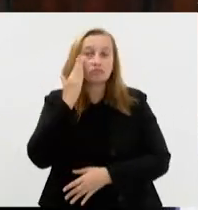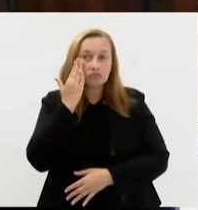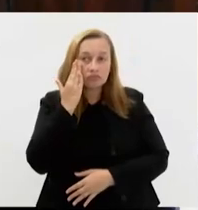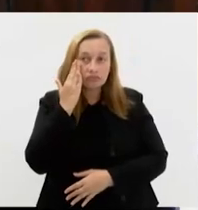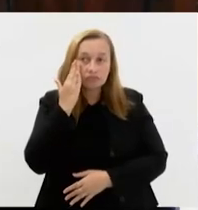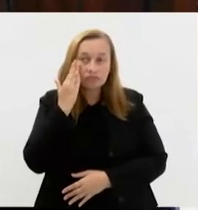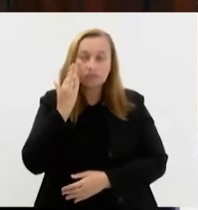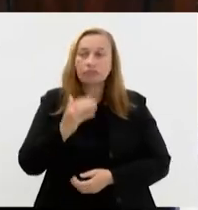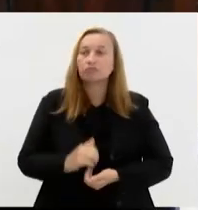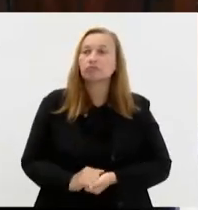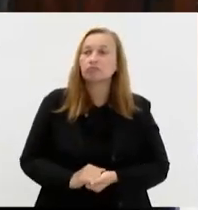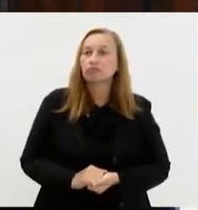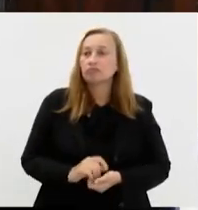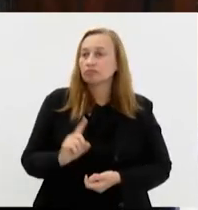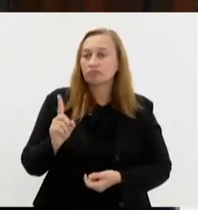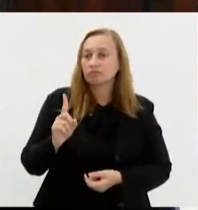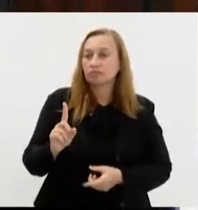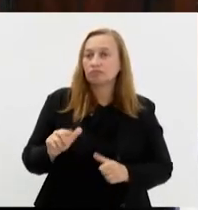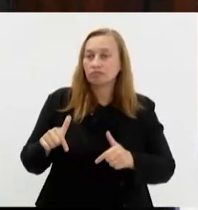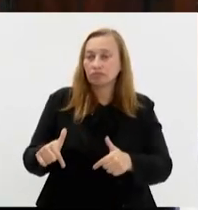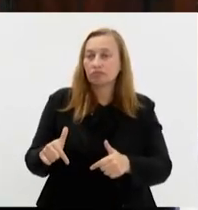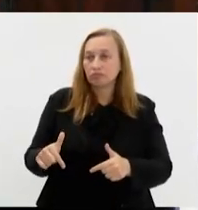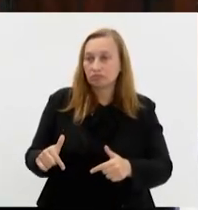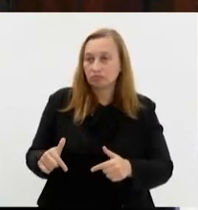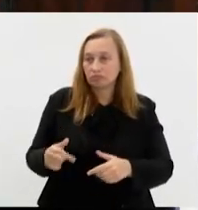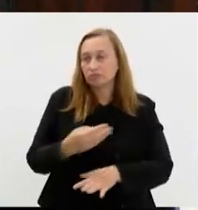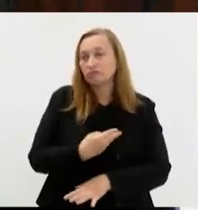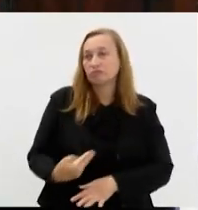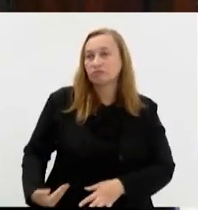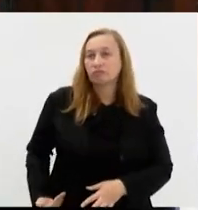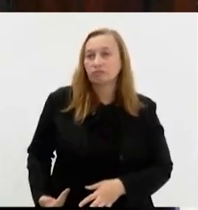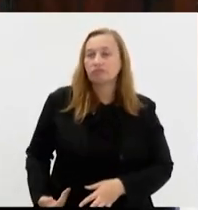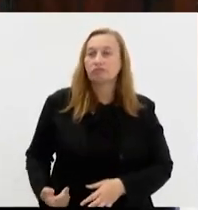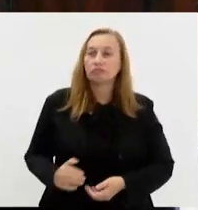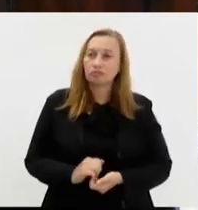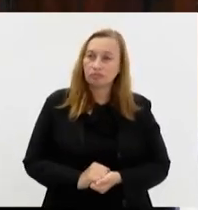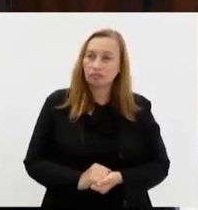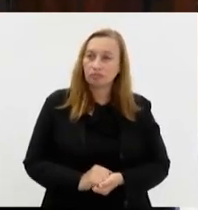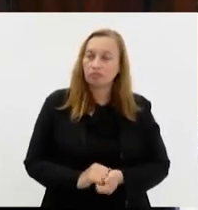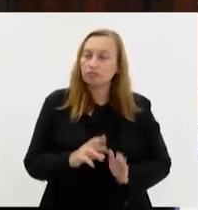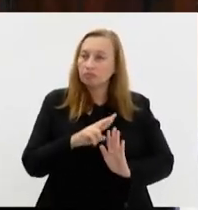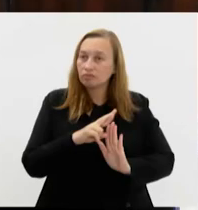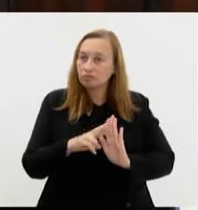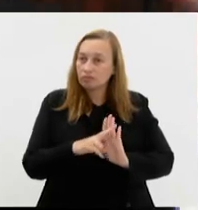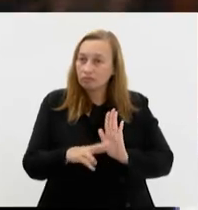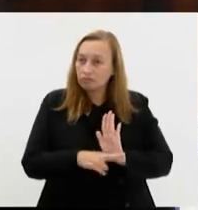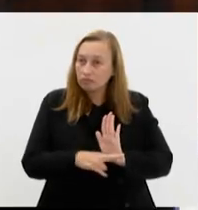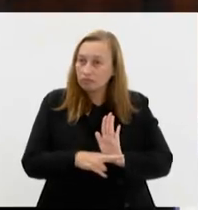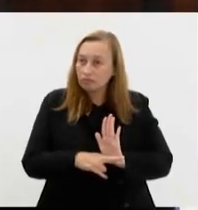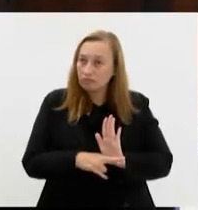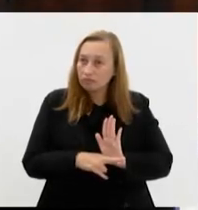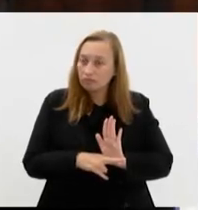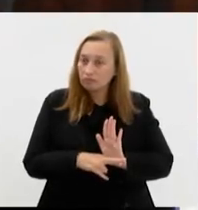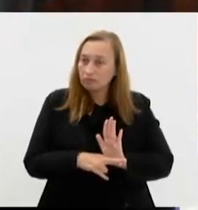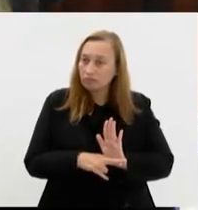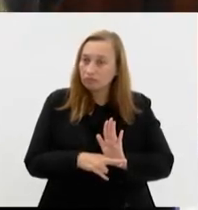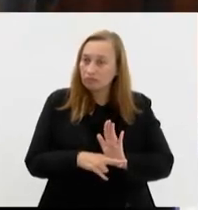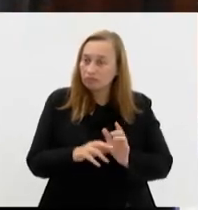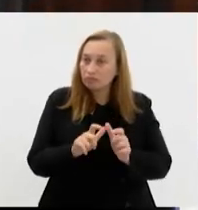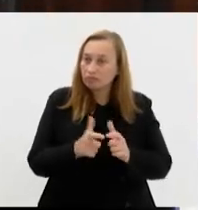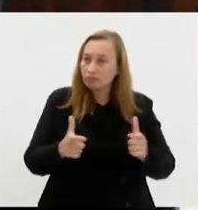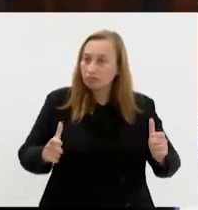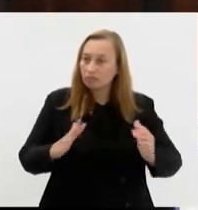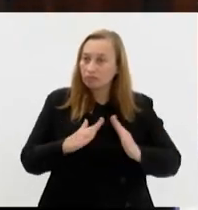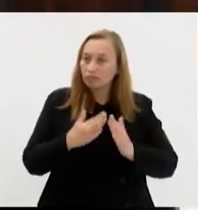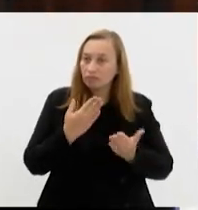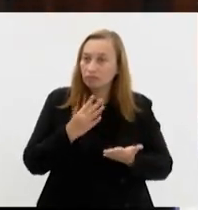e ainda entendo que aquilo não era um ato público que a in ão vedada da Norma era promover grandes aglomerações dentro de uma residência